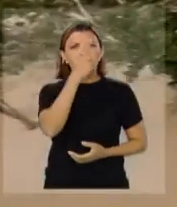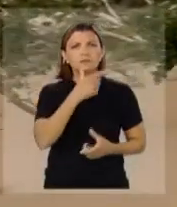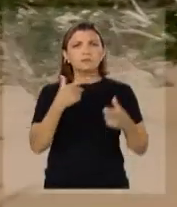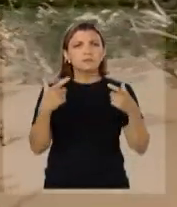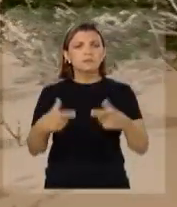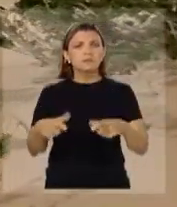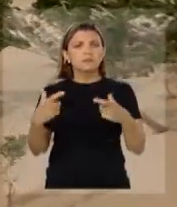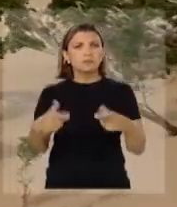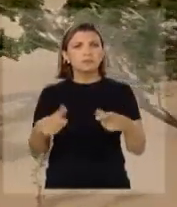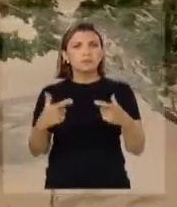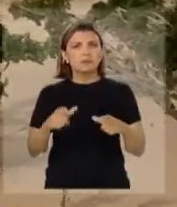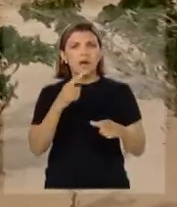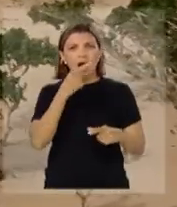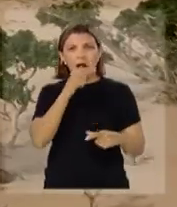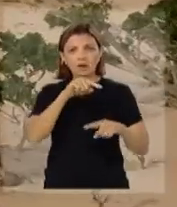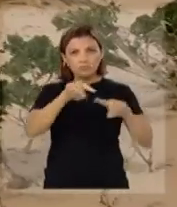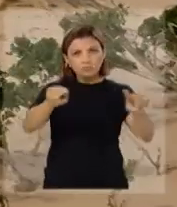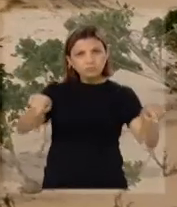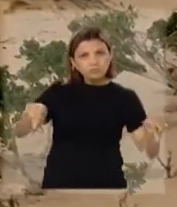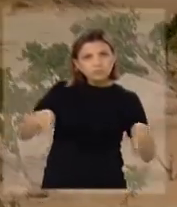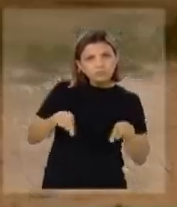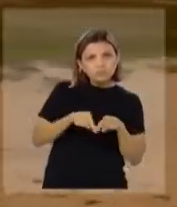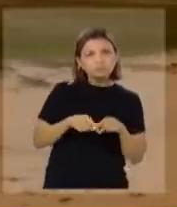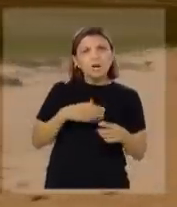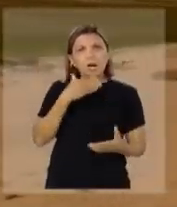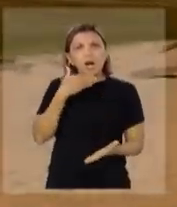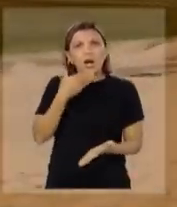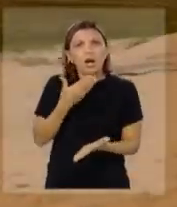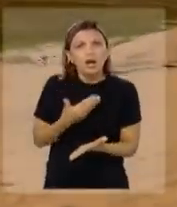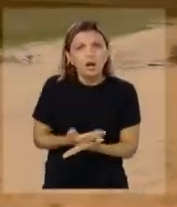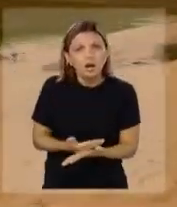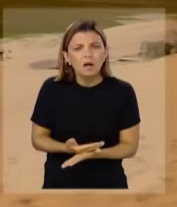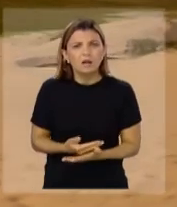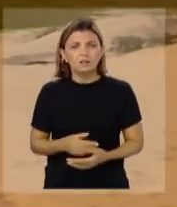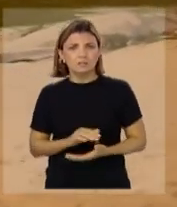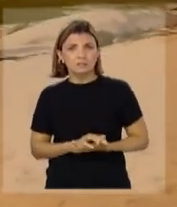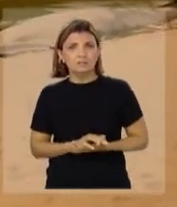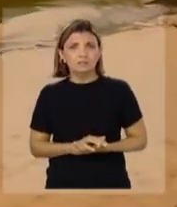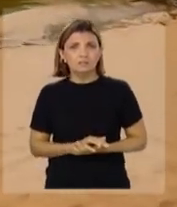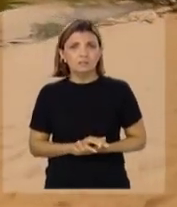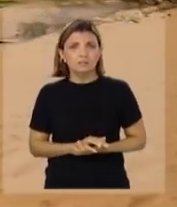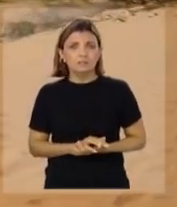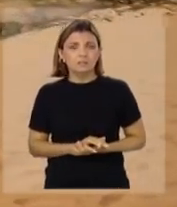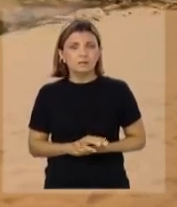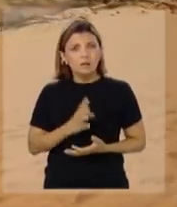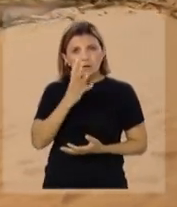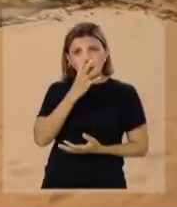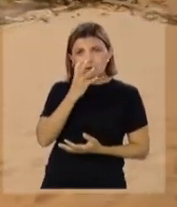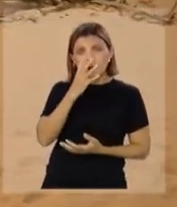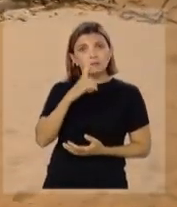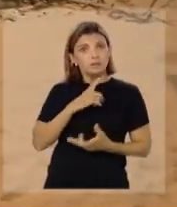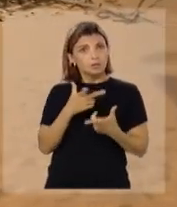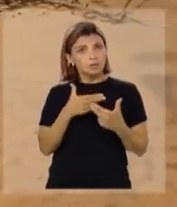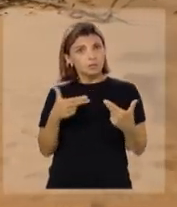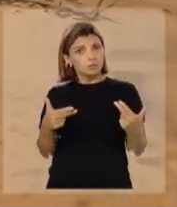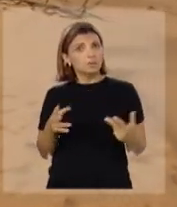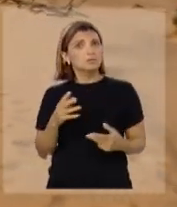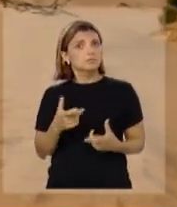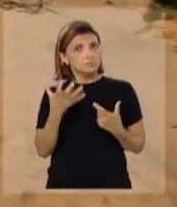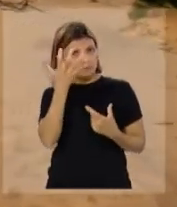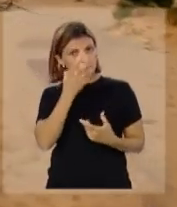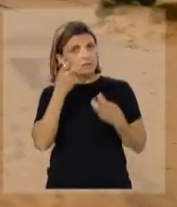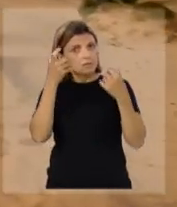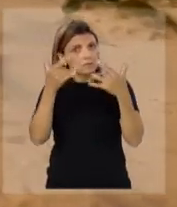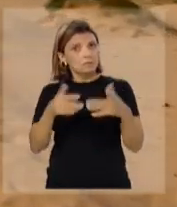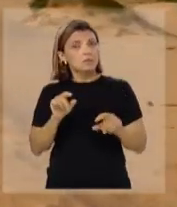Nossa, é muito lindo, porque tem ali a lagoa. É uma lagoa, parece um mar. Muito lindo, pra lá tem mais. Olha só, tem